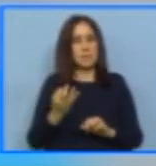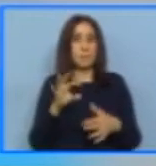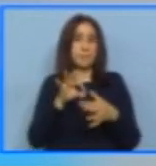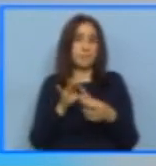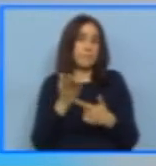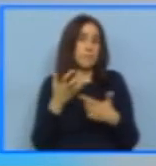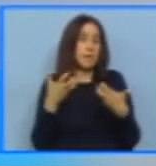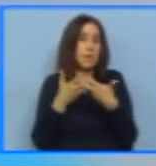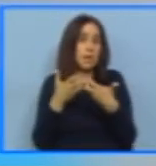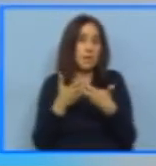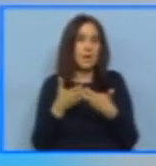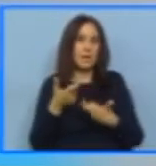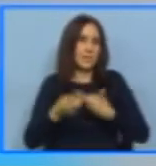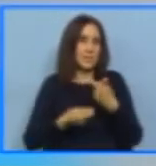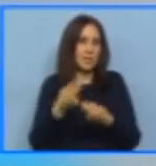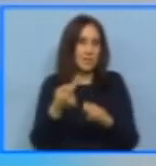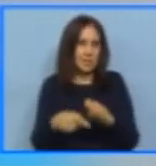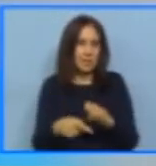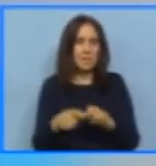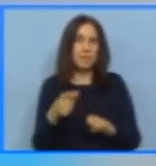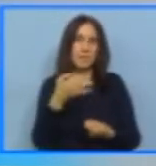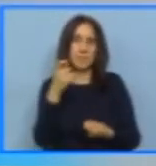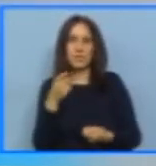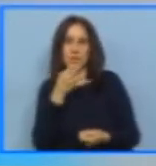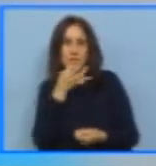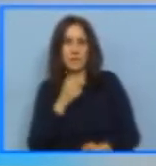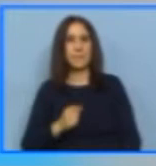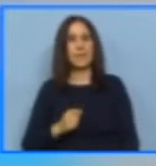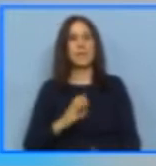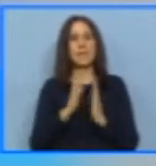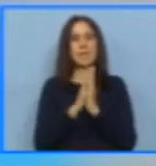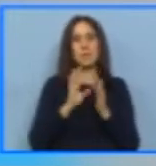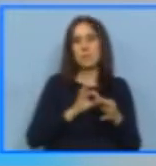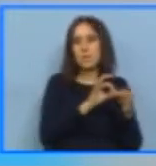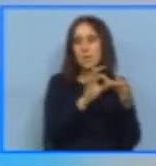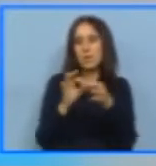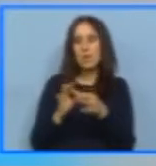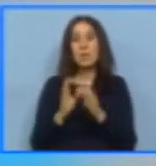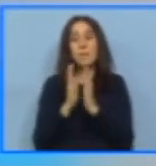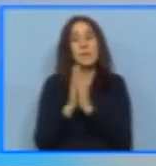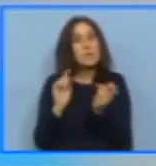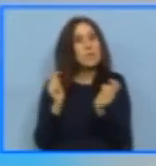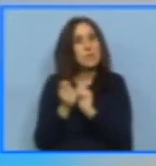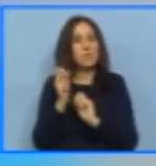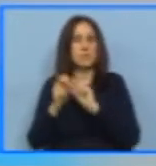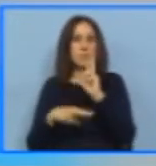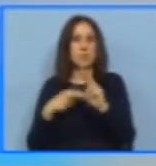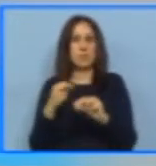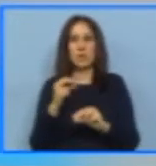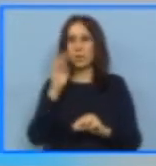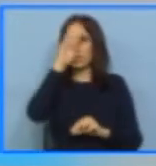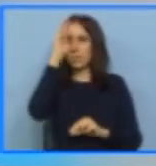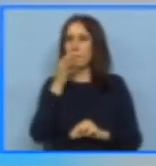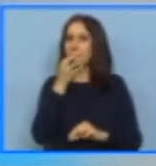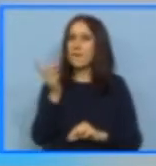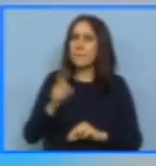questão da guerra aos pedaços, falar de paz, a questão da unidade da Igreja, da conversão da própria Igreja, que é uma insistência que o Papa tem feito desde